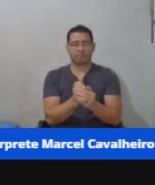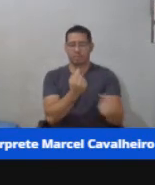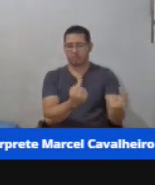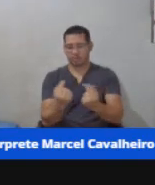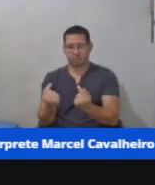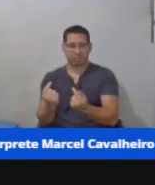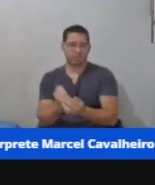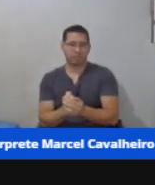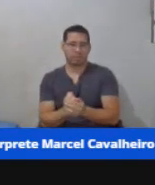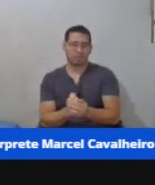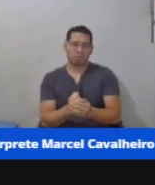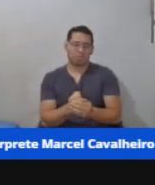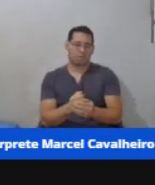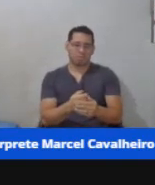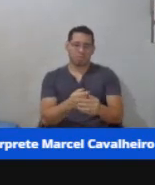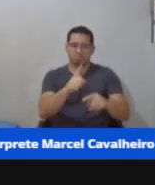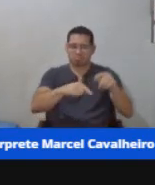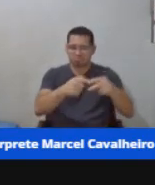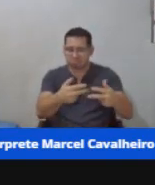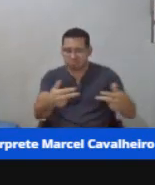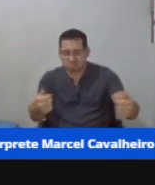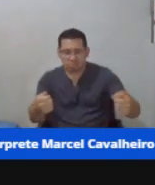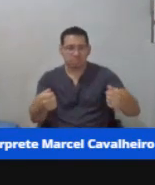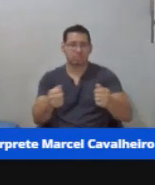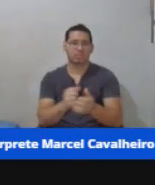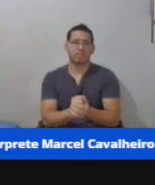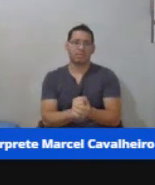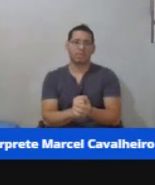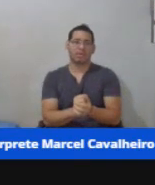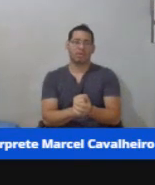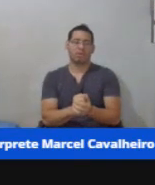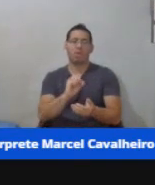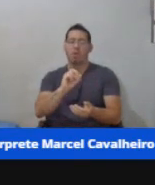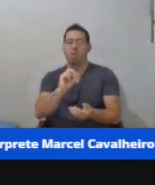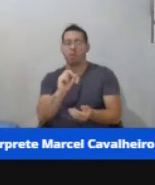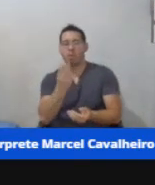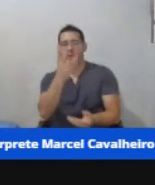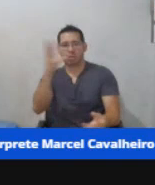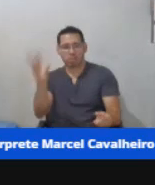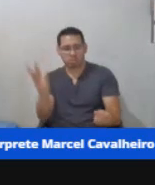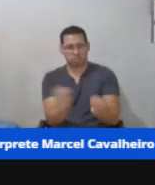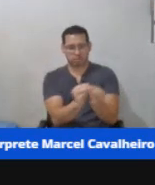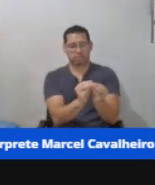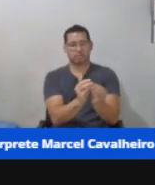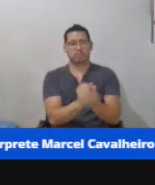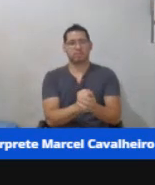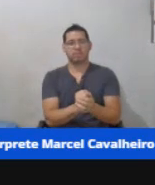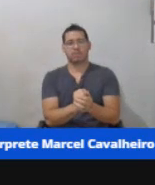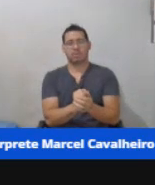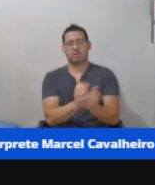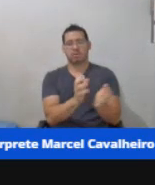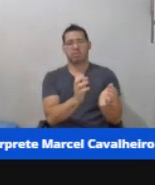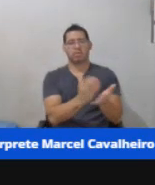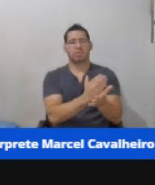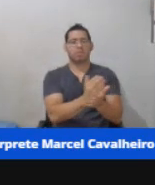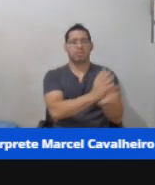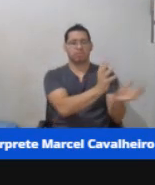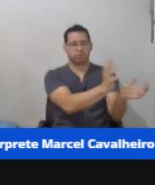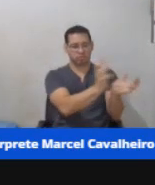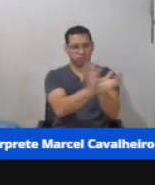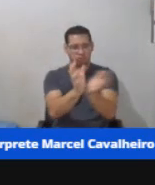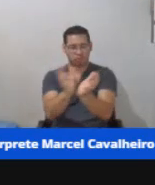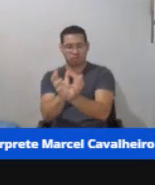de materiais, instrumentais ou composicionais, de grupos condicionados à